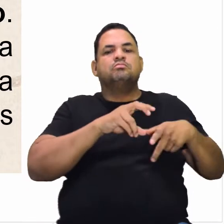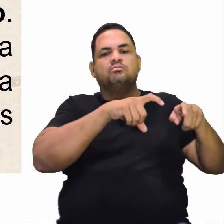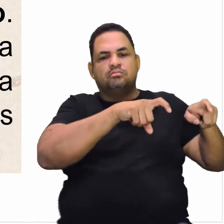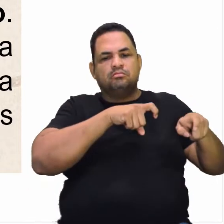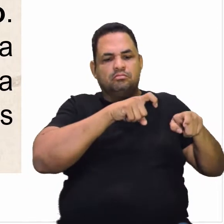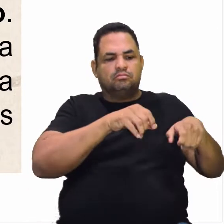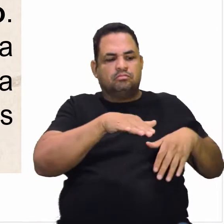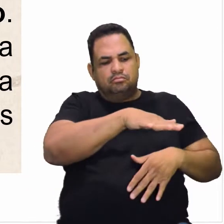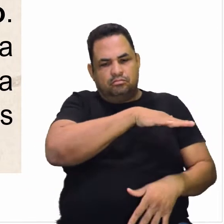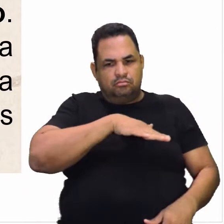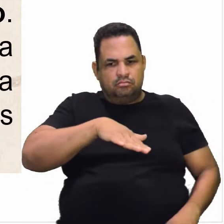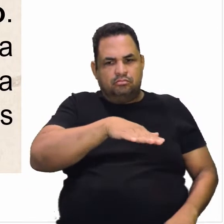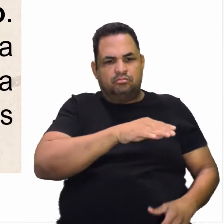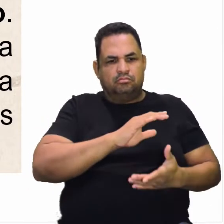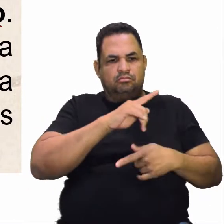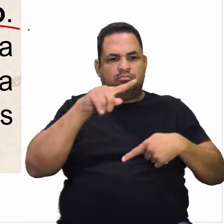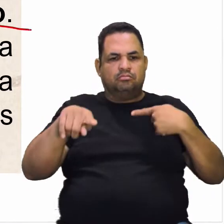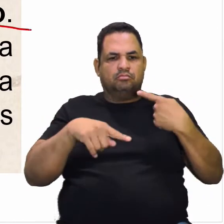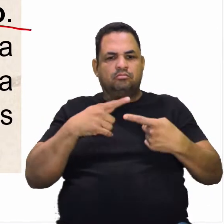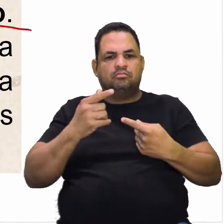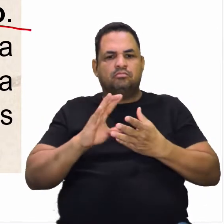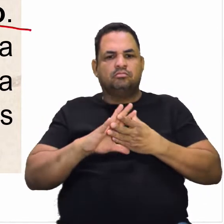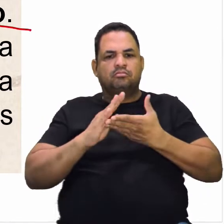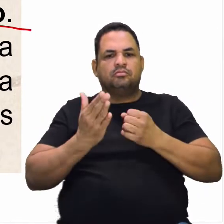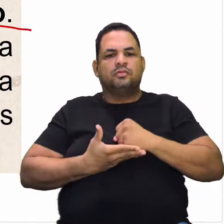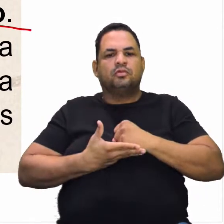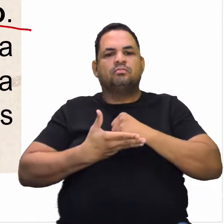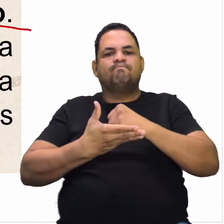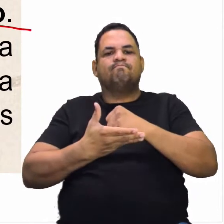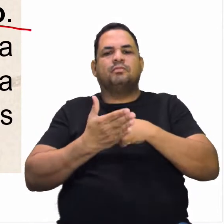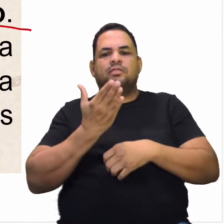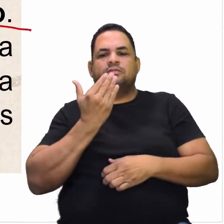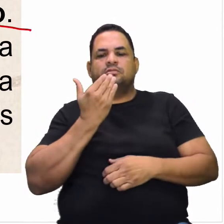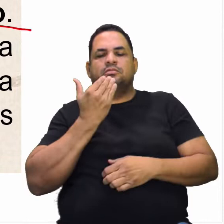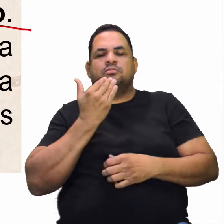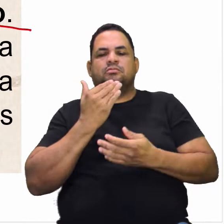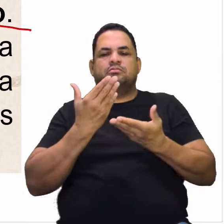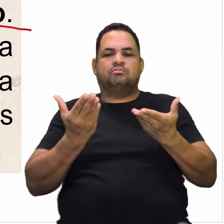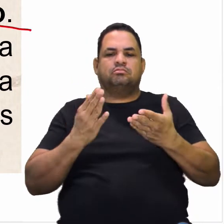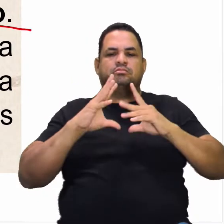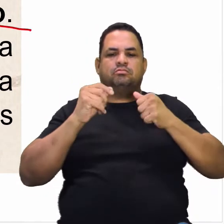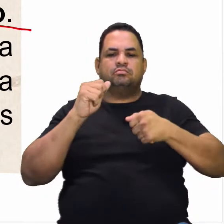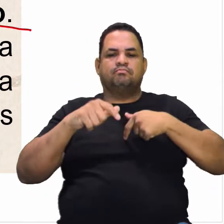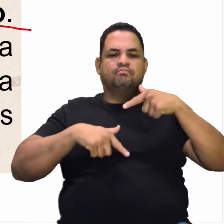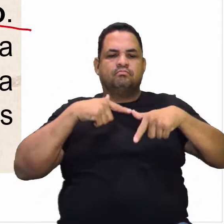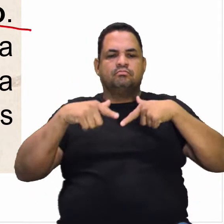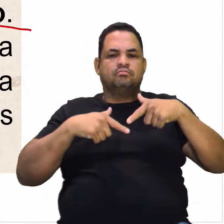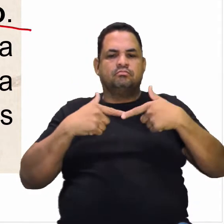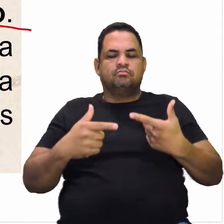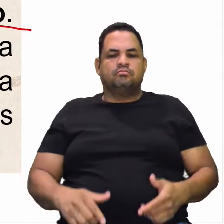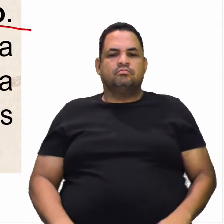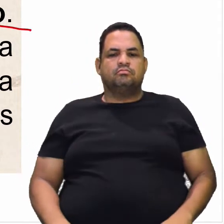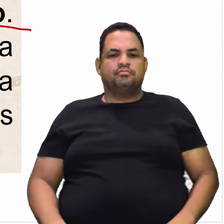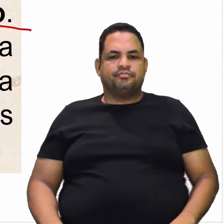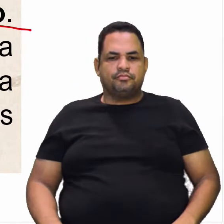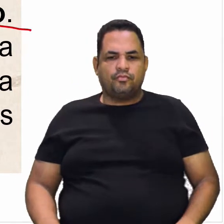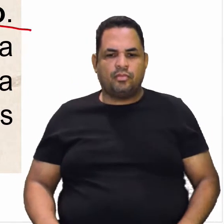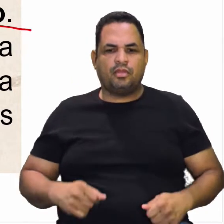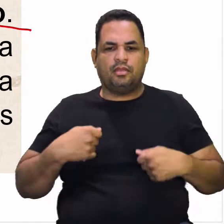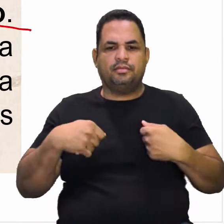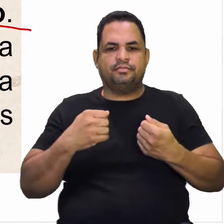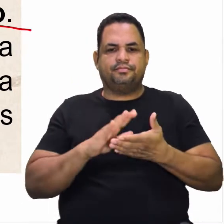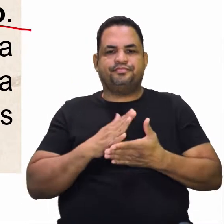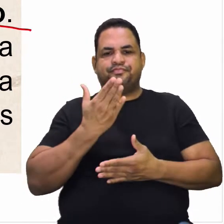lavoura, a fim de gerar todo o sustento necessário. Então, o Egito era altamente agrícola, o faraó precisava comer, todo mundo